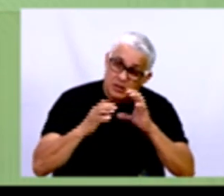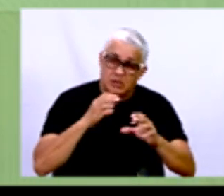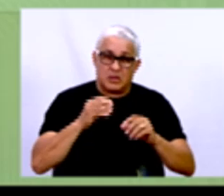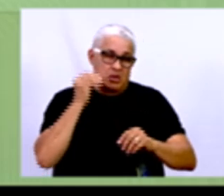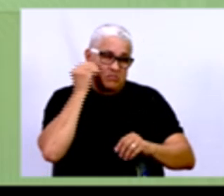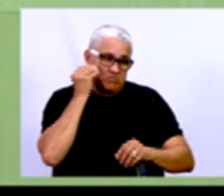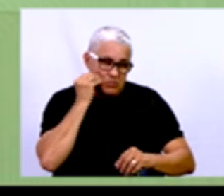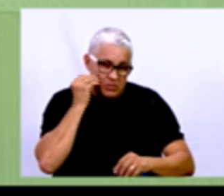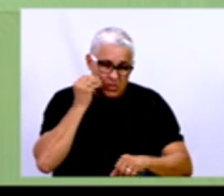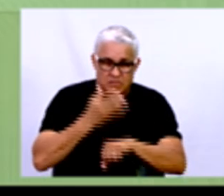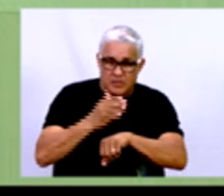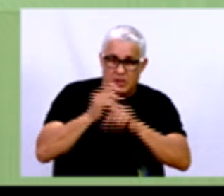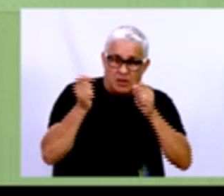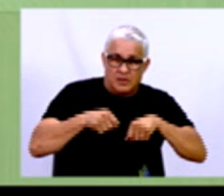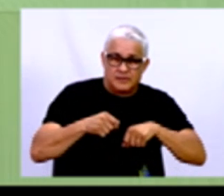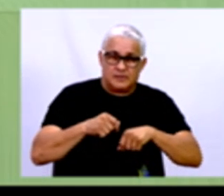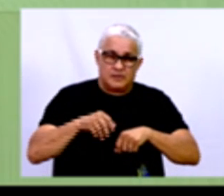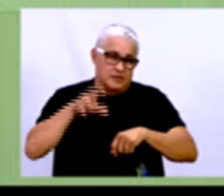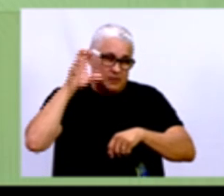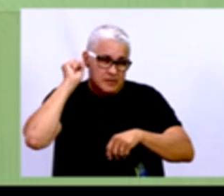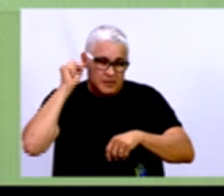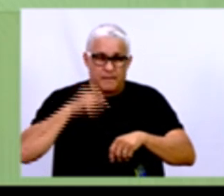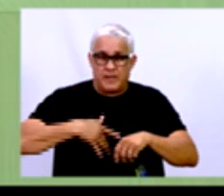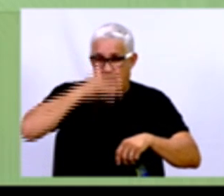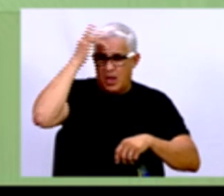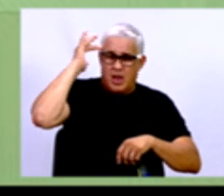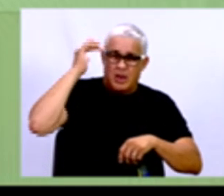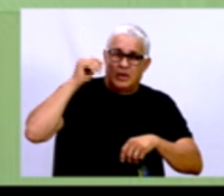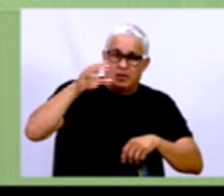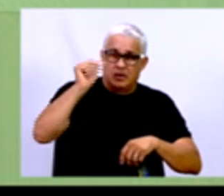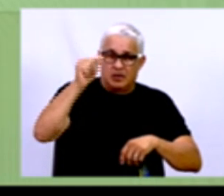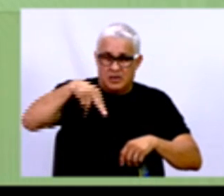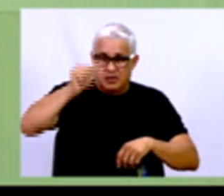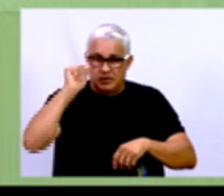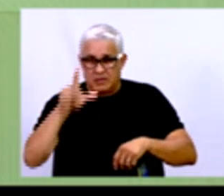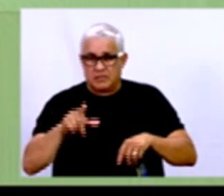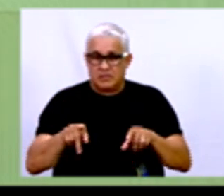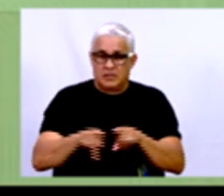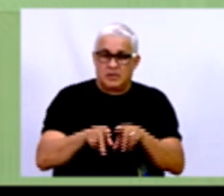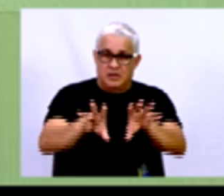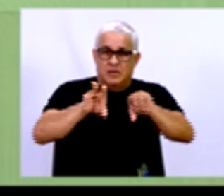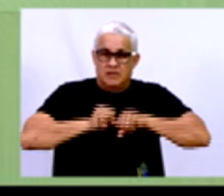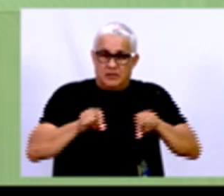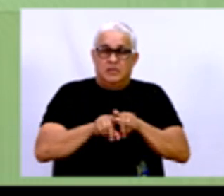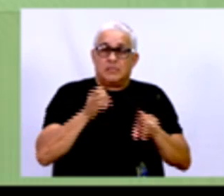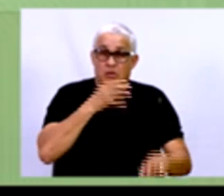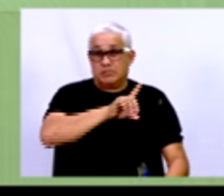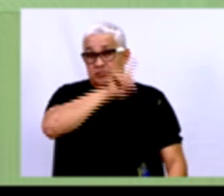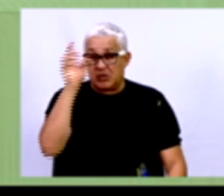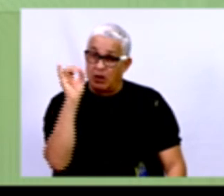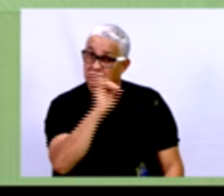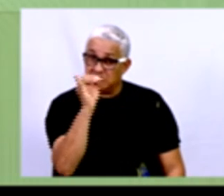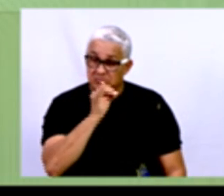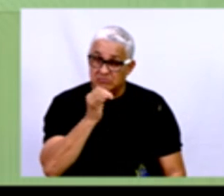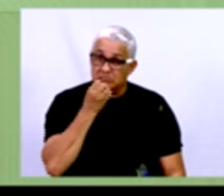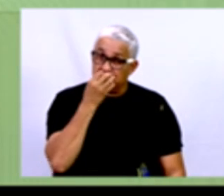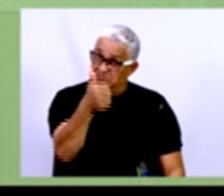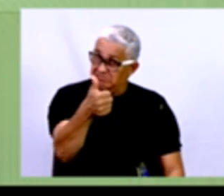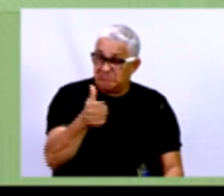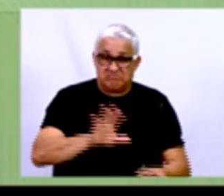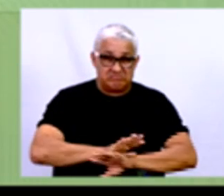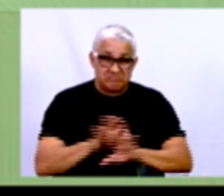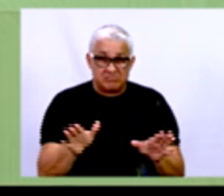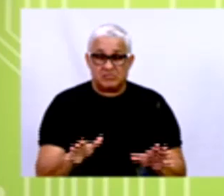seu receptor está ouvindo, está recebendo a mensagem. Então, pode ser um bom dia, um oi, um olá.